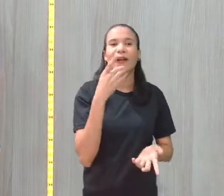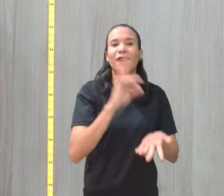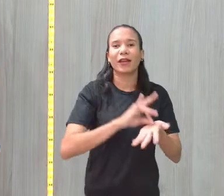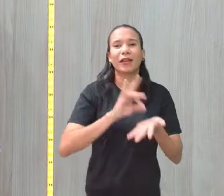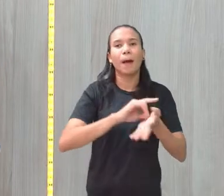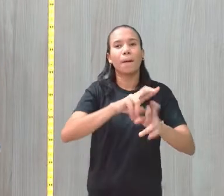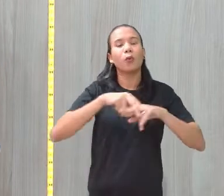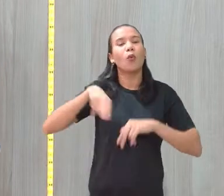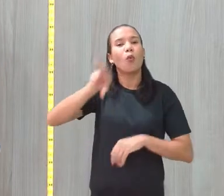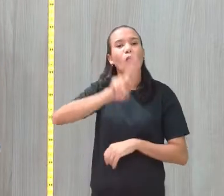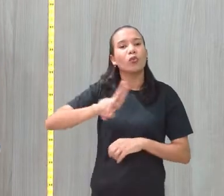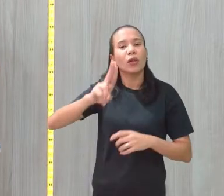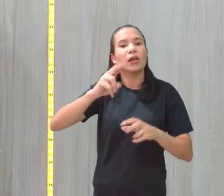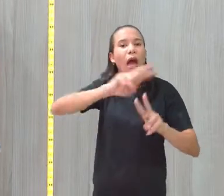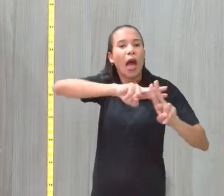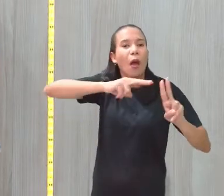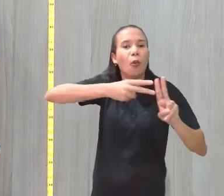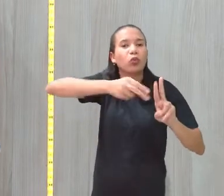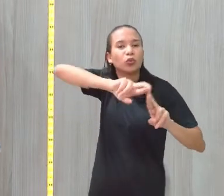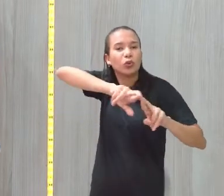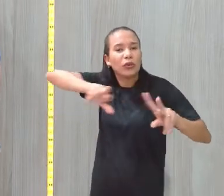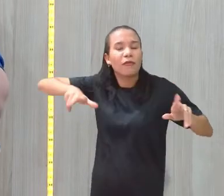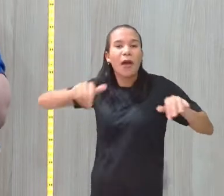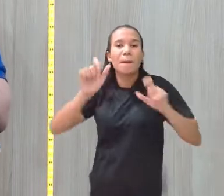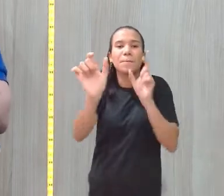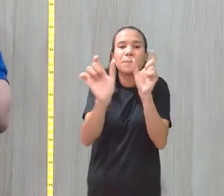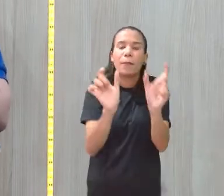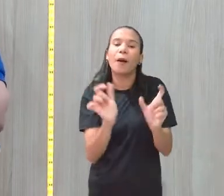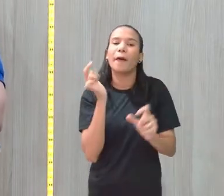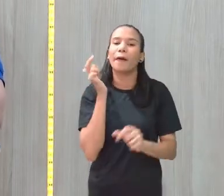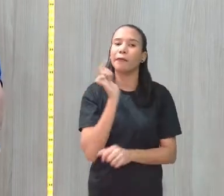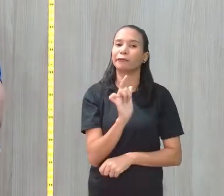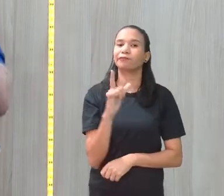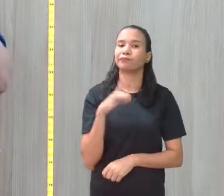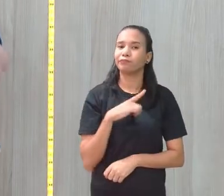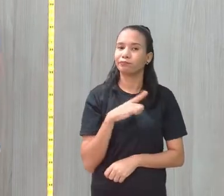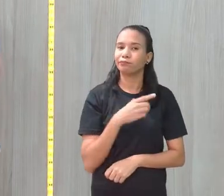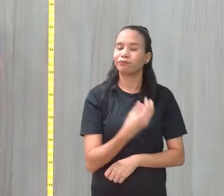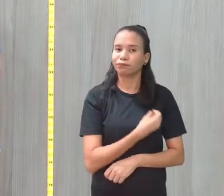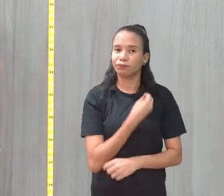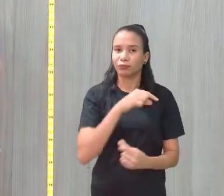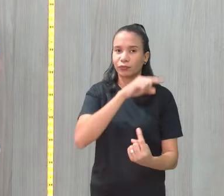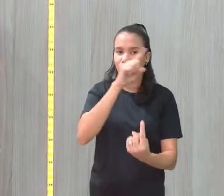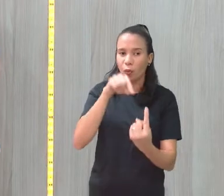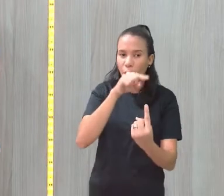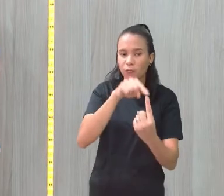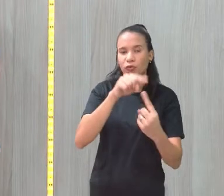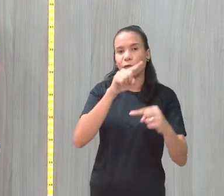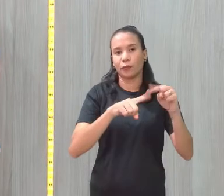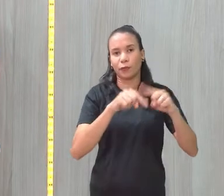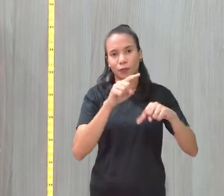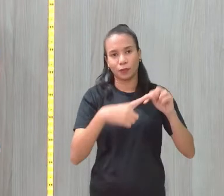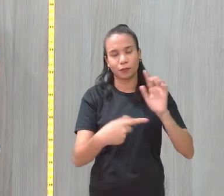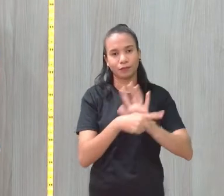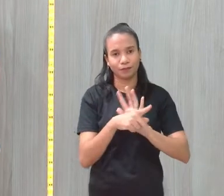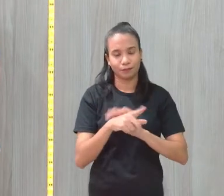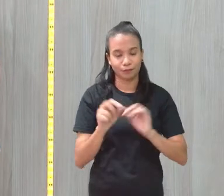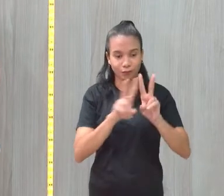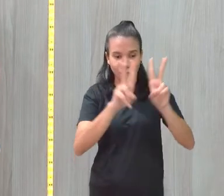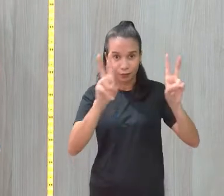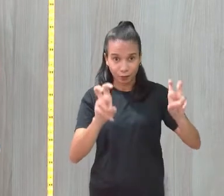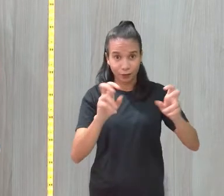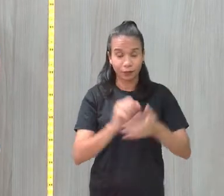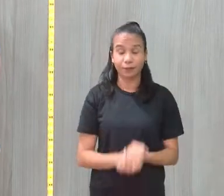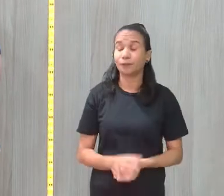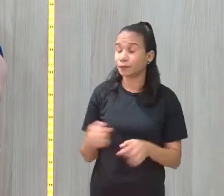assim, utilizando outras palavras, você pode chegar naquele objeto, né? Naquele objeto de assunto, né?